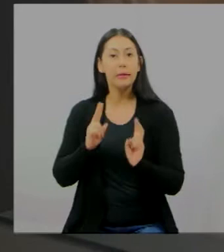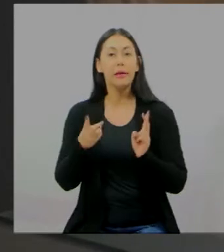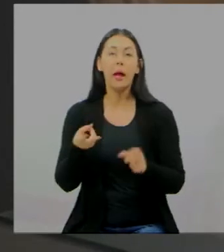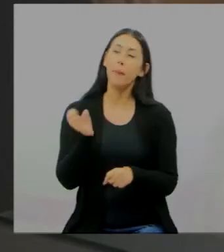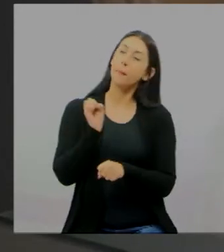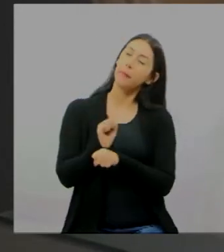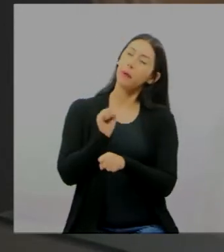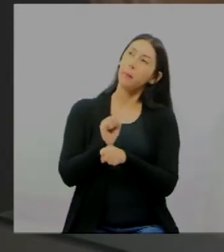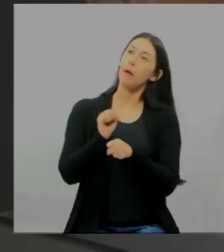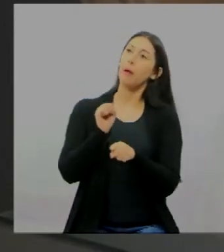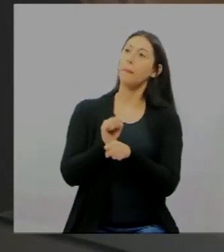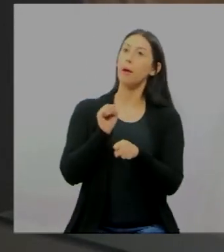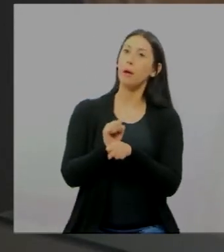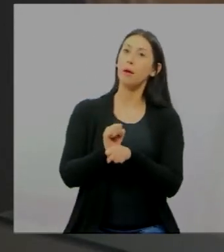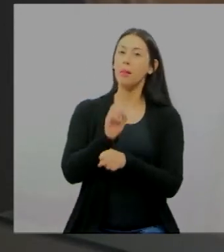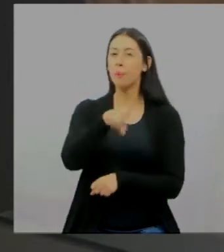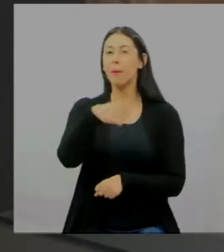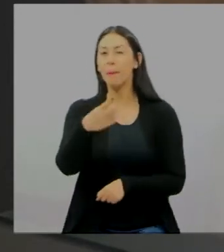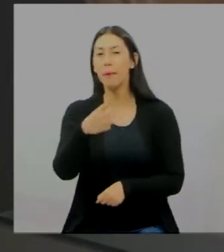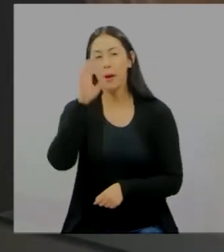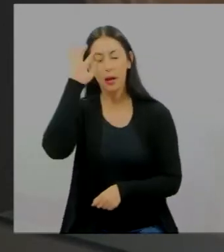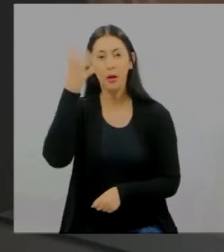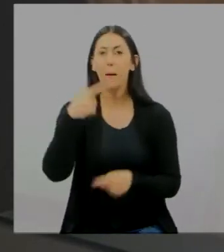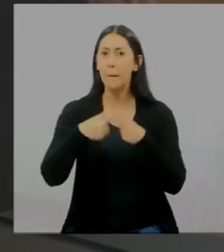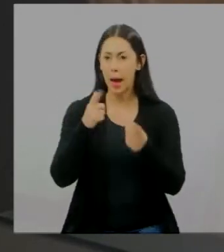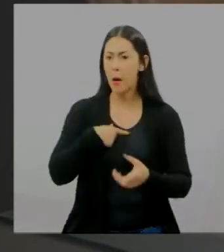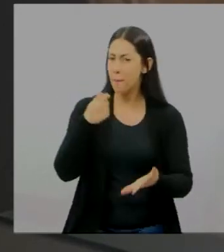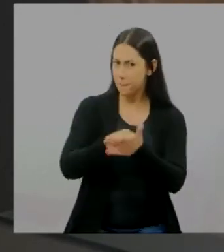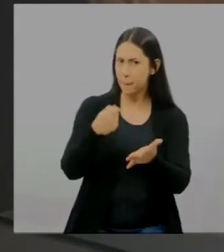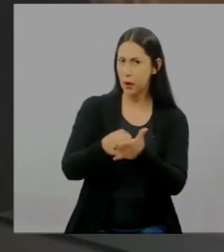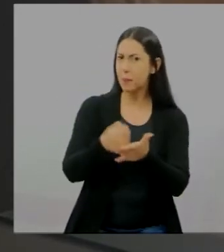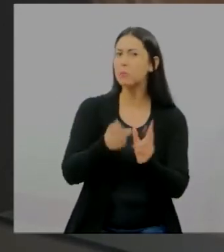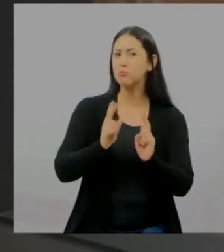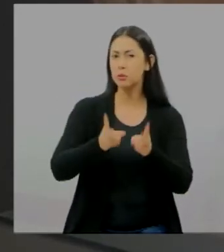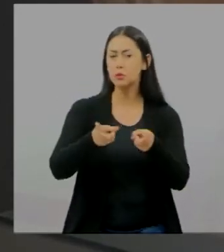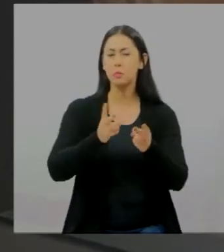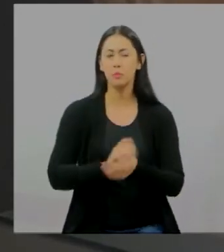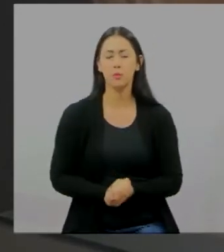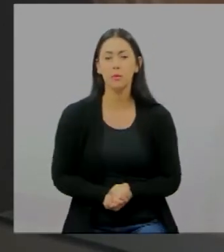pior para poder tomar providência. Mas vamos continuar cobrando.